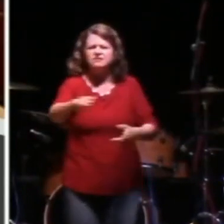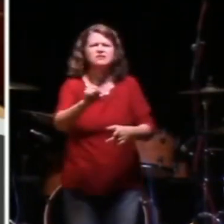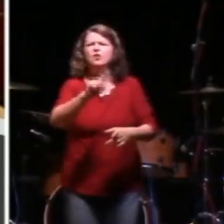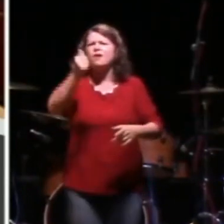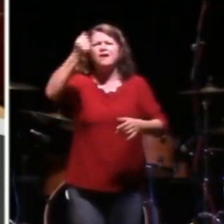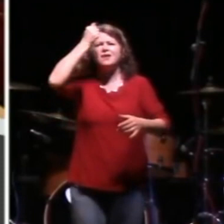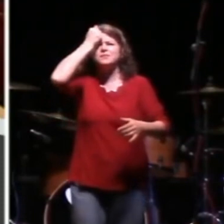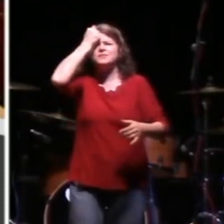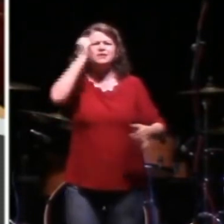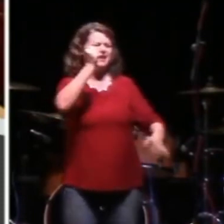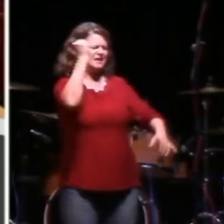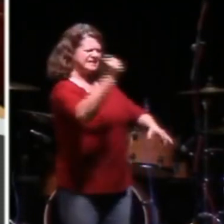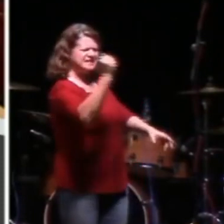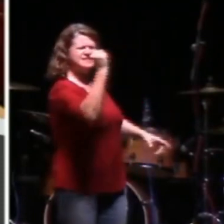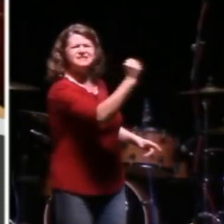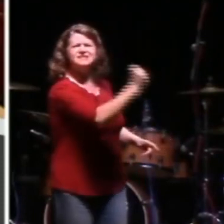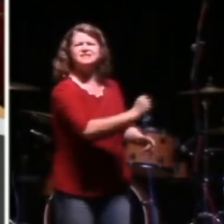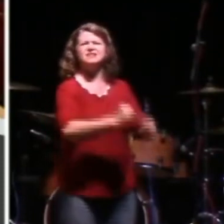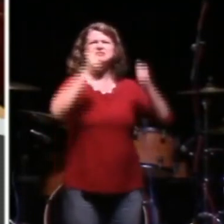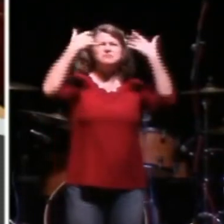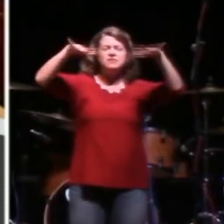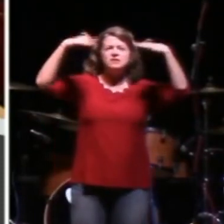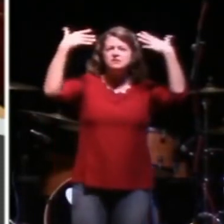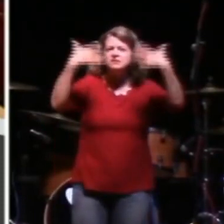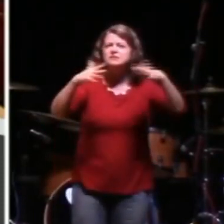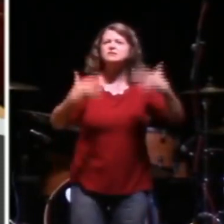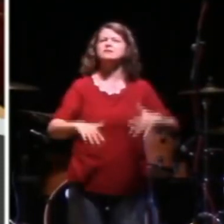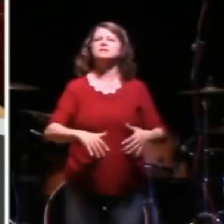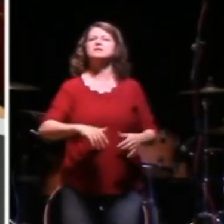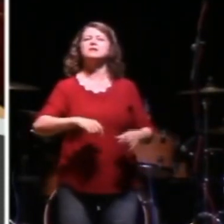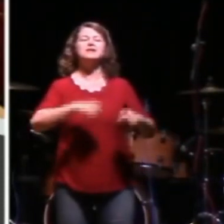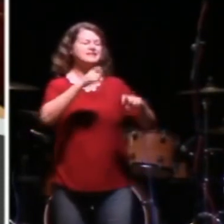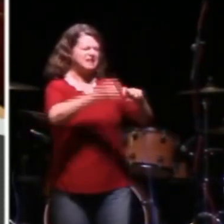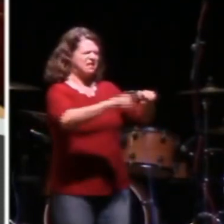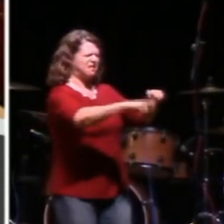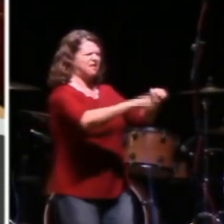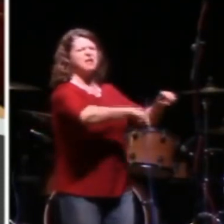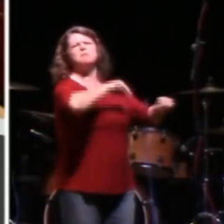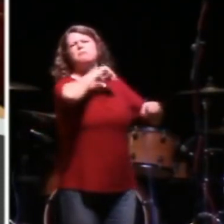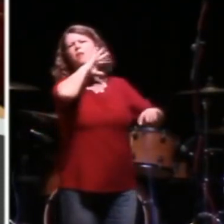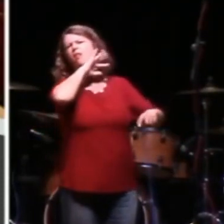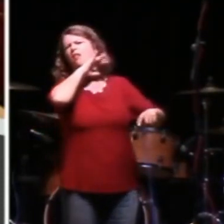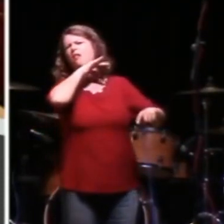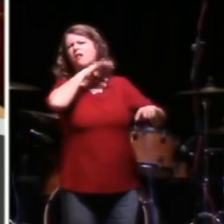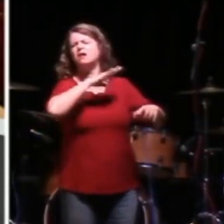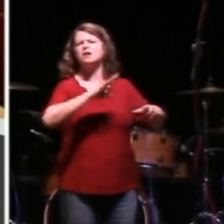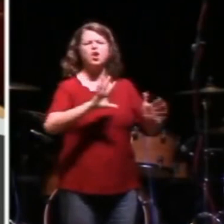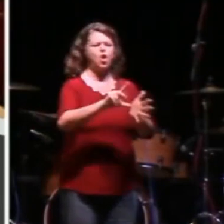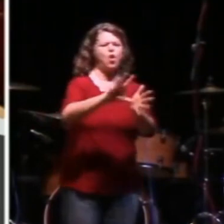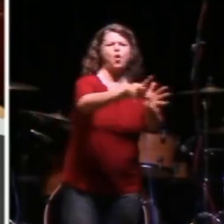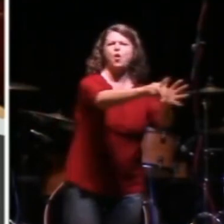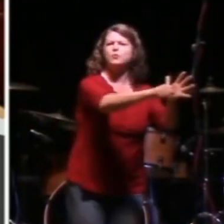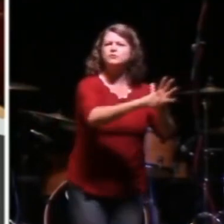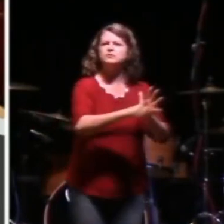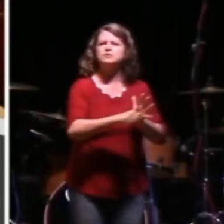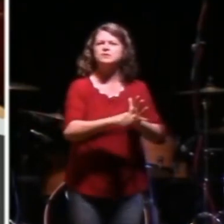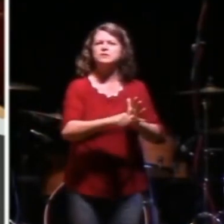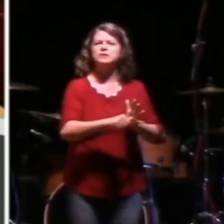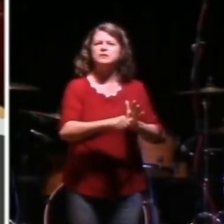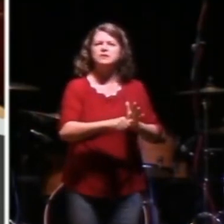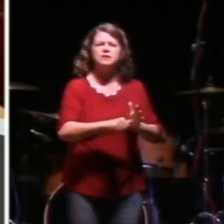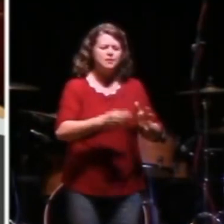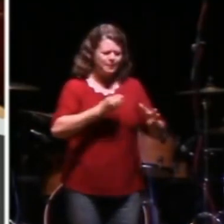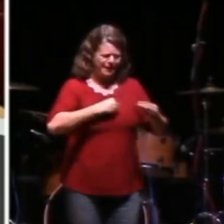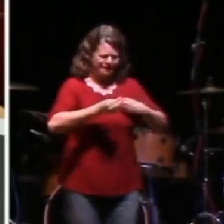de assassinatos de suas feitiçarias da sua imoralidade sexual e dos seus ovos ele coloca aqui ele façil os